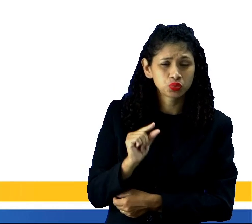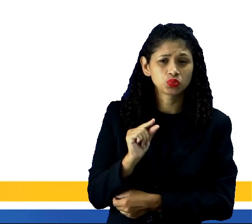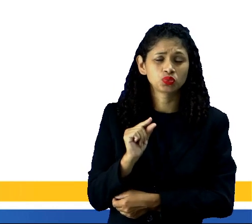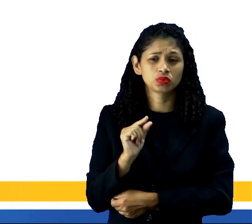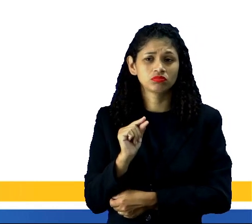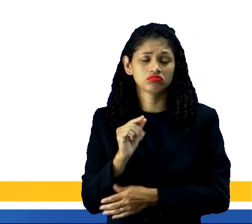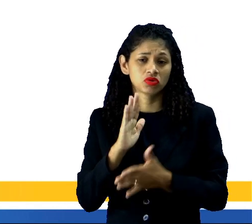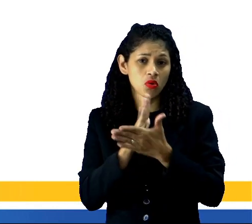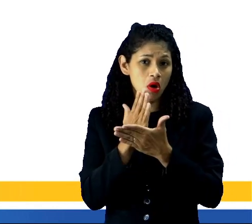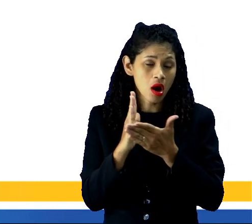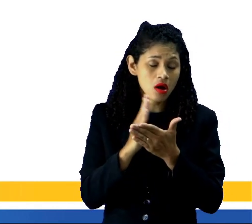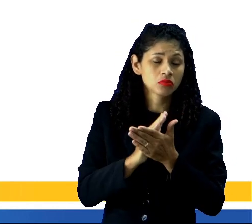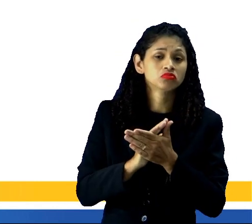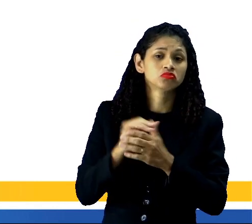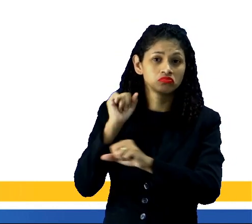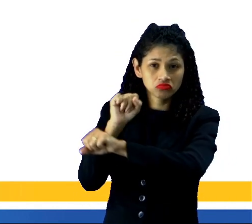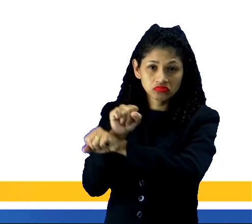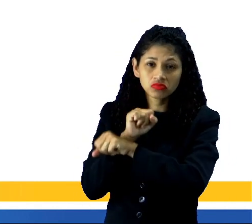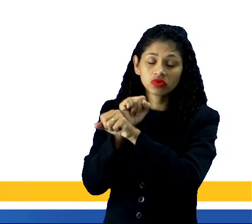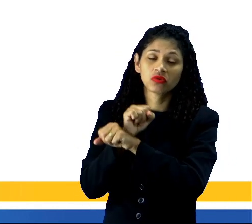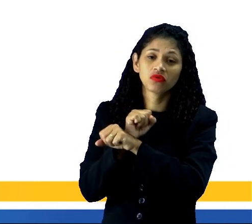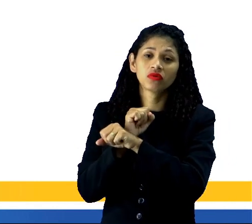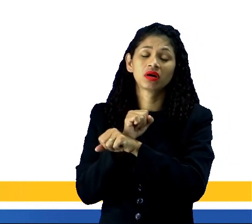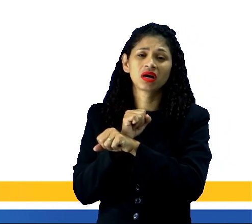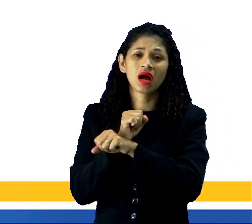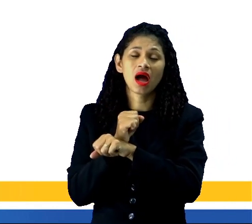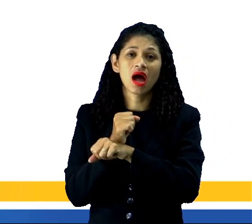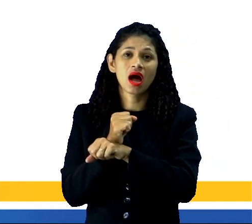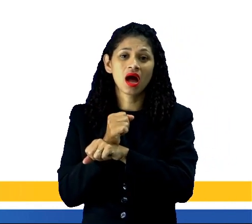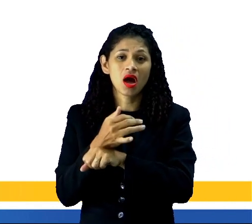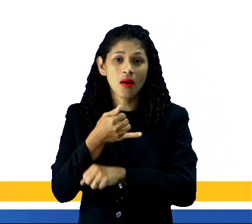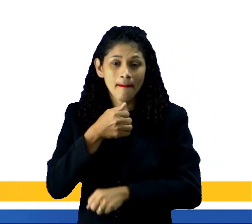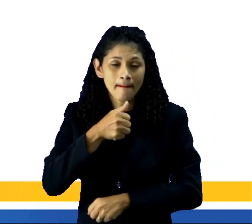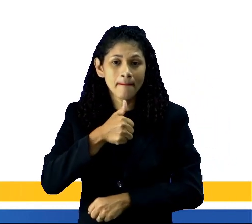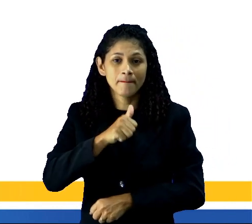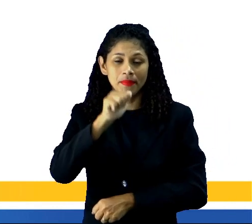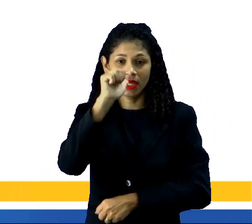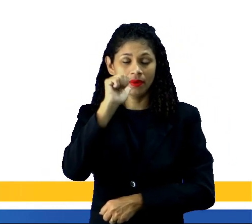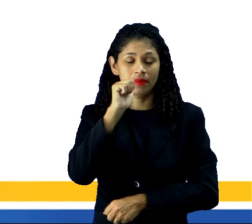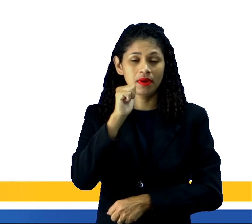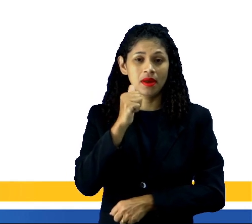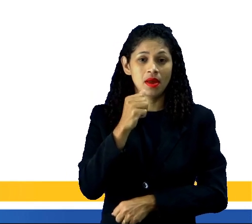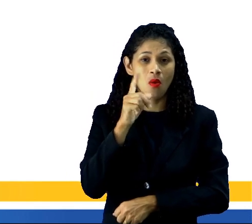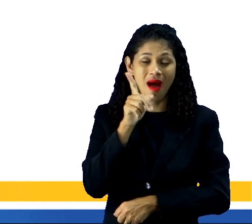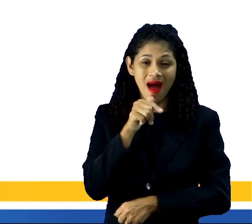né? Alguns escravizados acabavam bebendo água do mar e adoeciam.